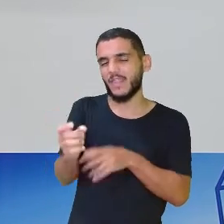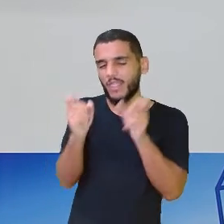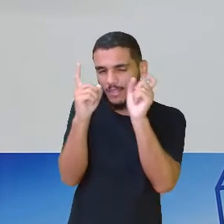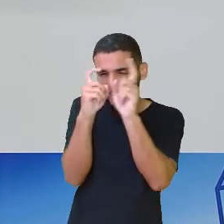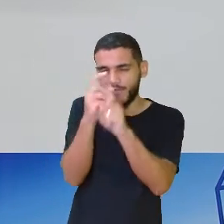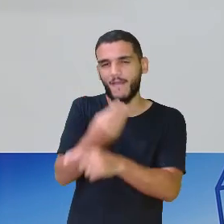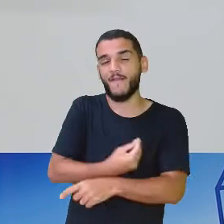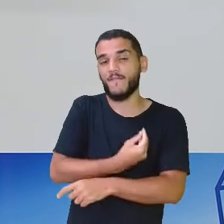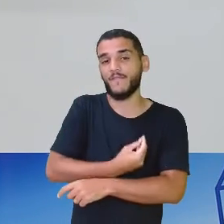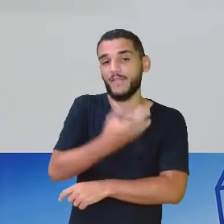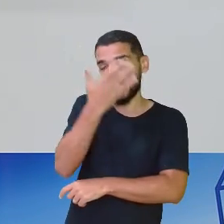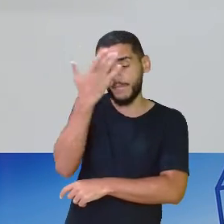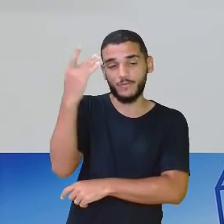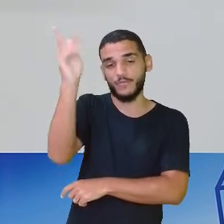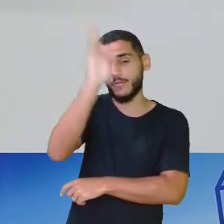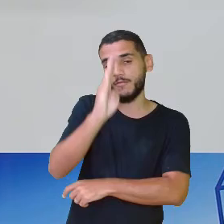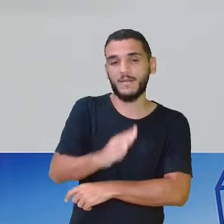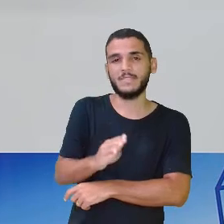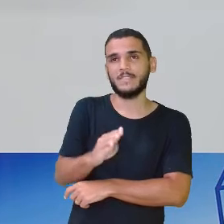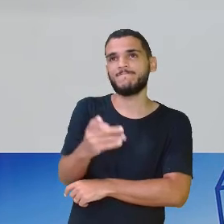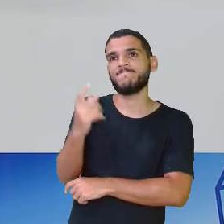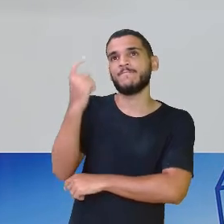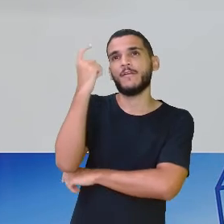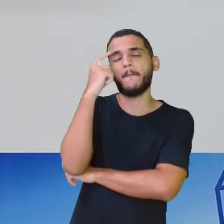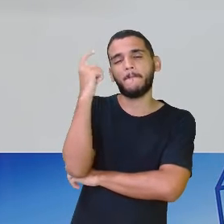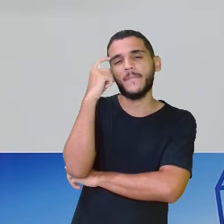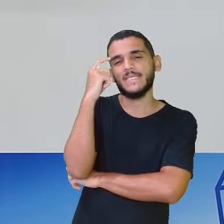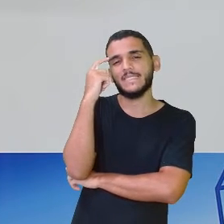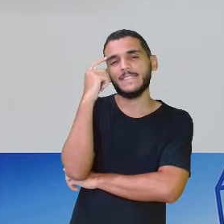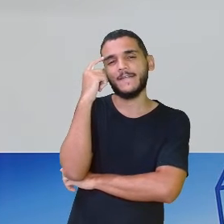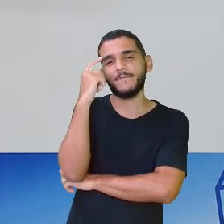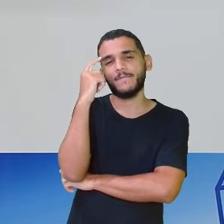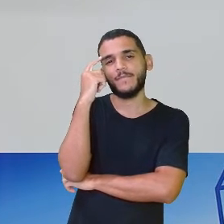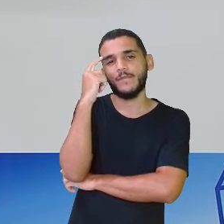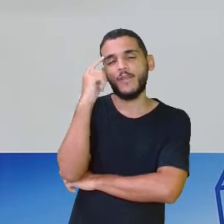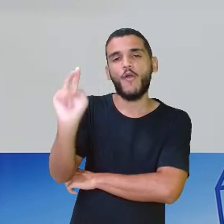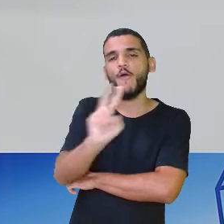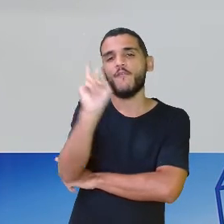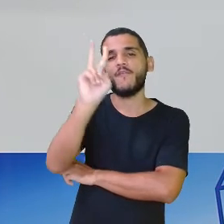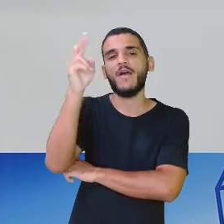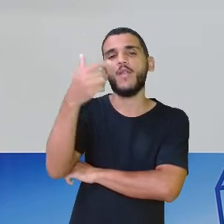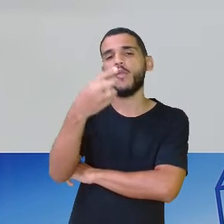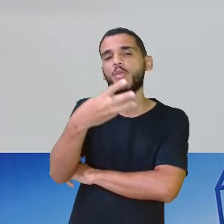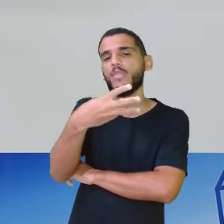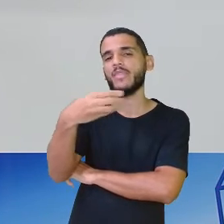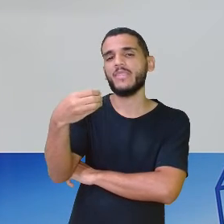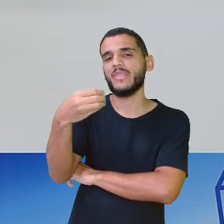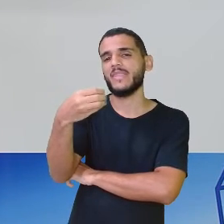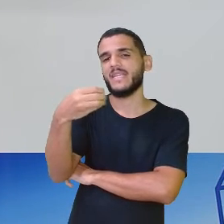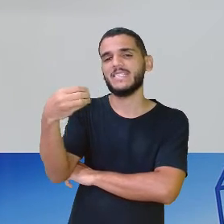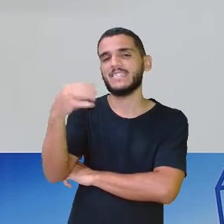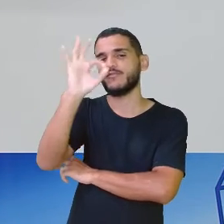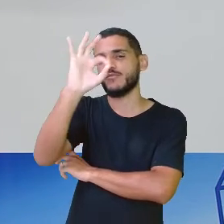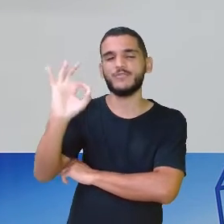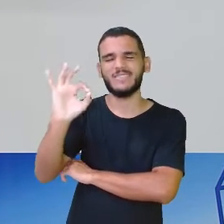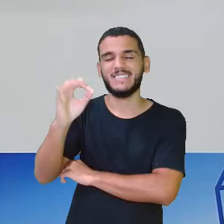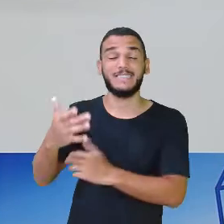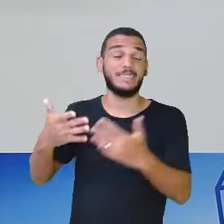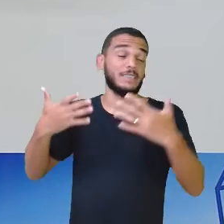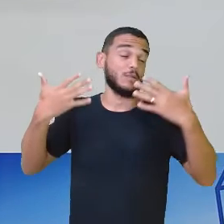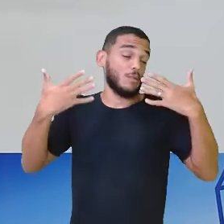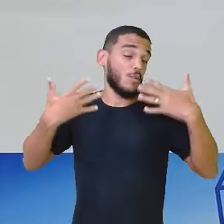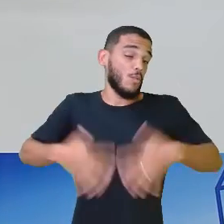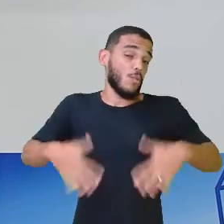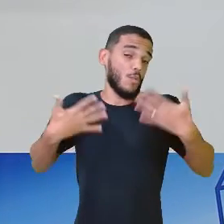brasileiros e brasileiras, imagine uma inflação 30 vezes maior do que isso ao mês, né? Era um negócio